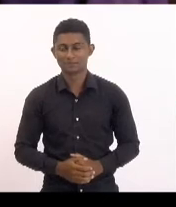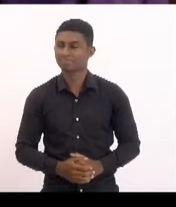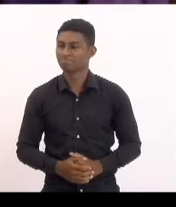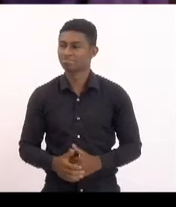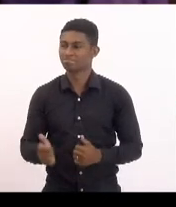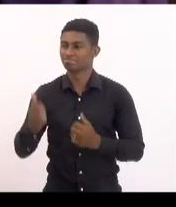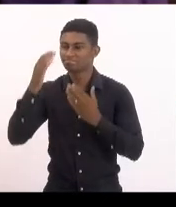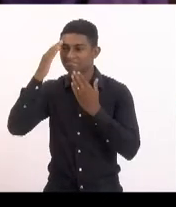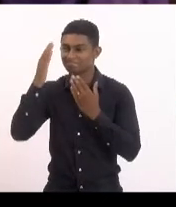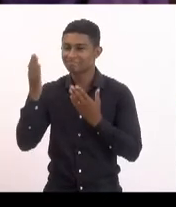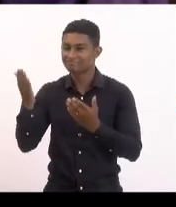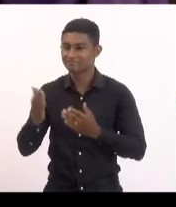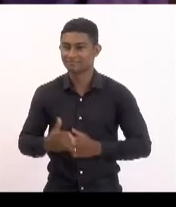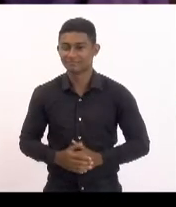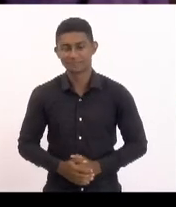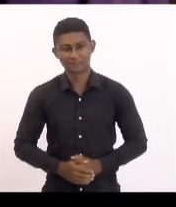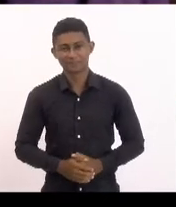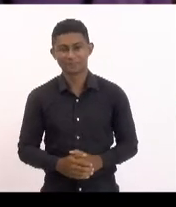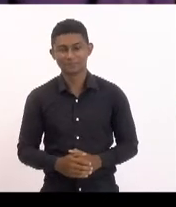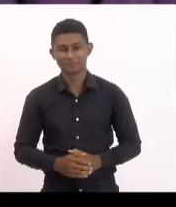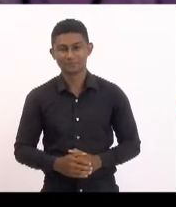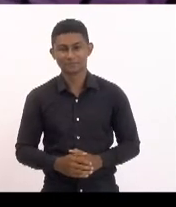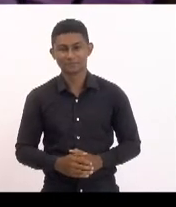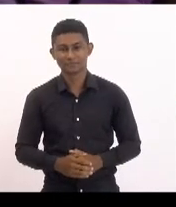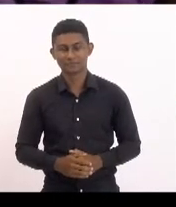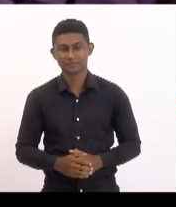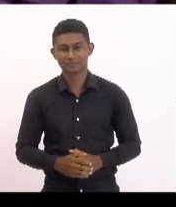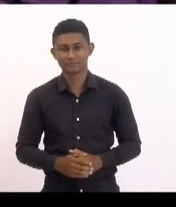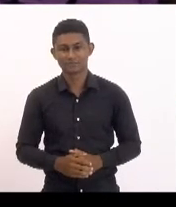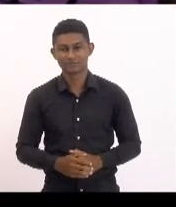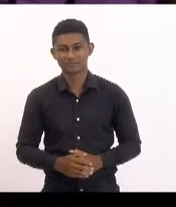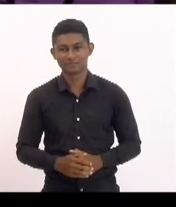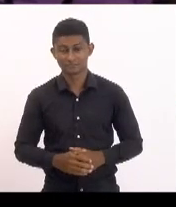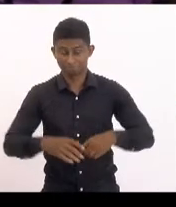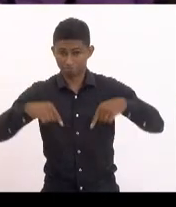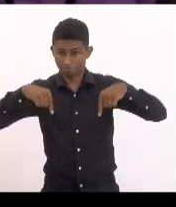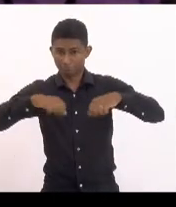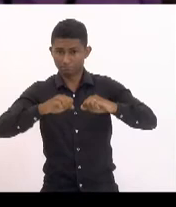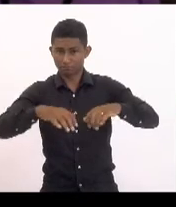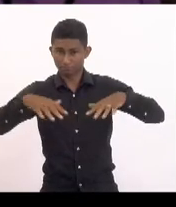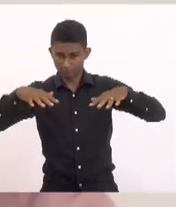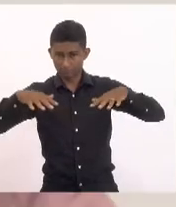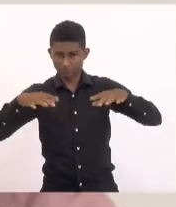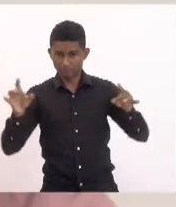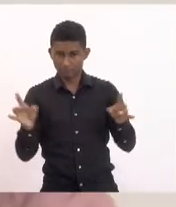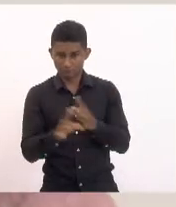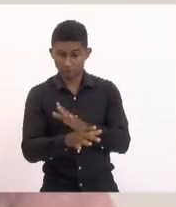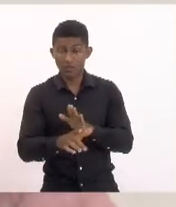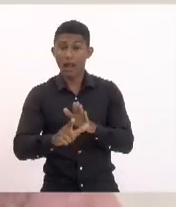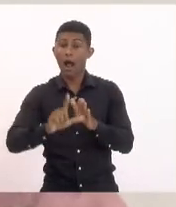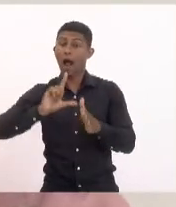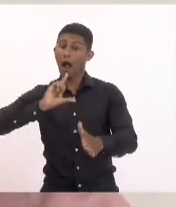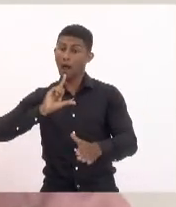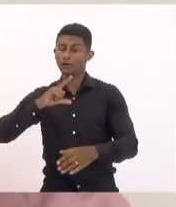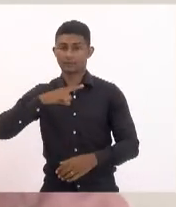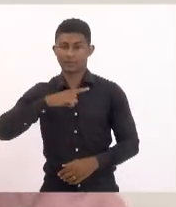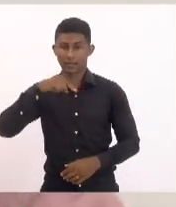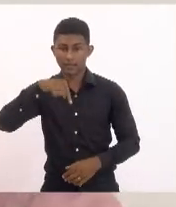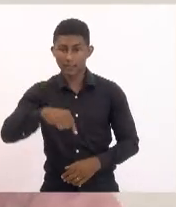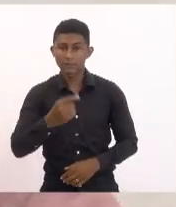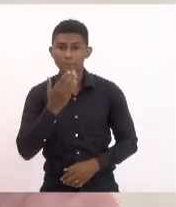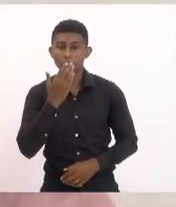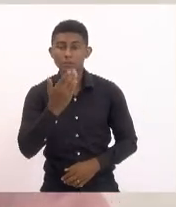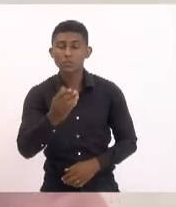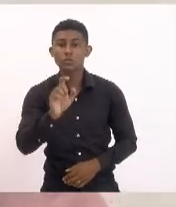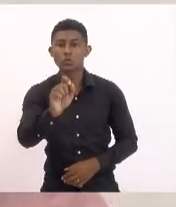Obrigada, deputada Renata. Antes de encerrar a sessão, há sobre a mesa requerimento de inclusão